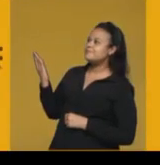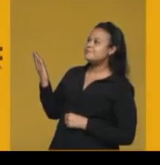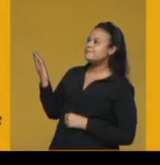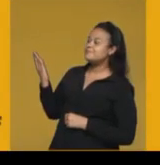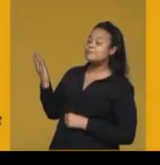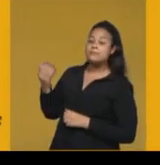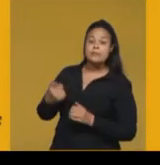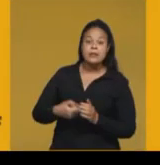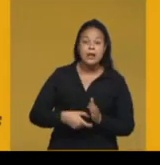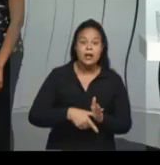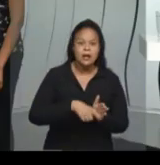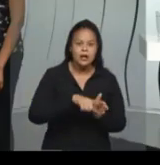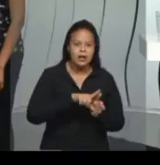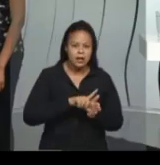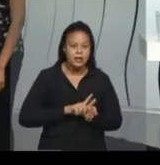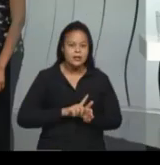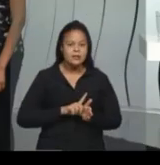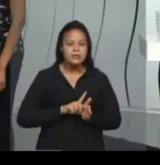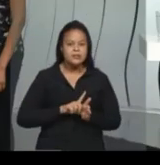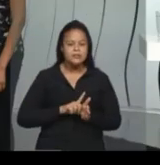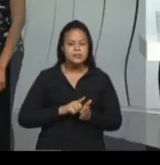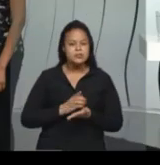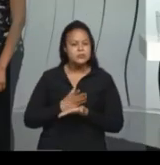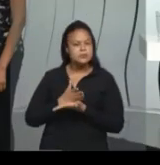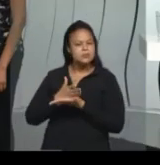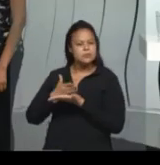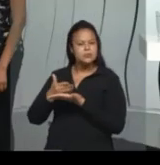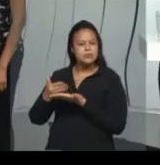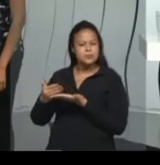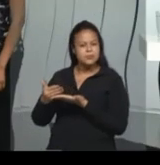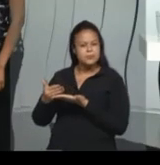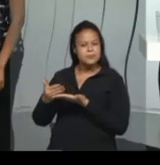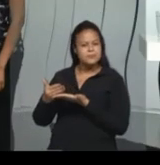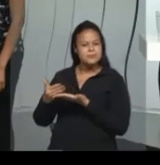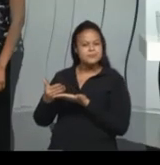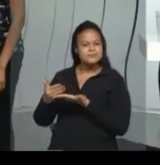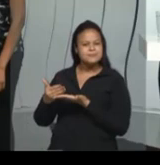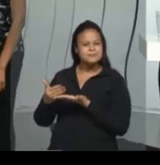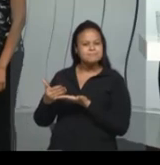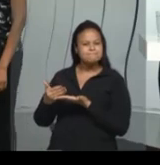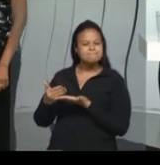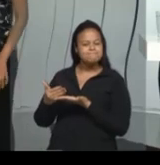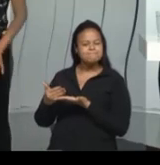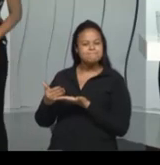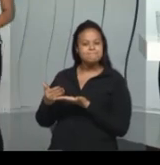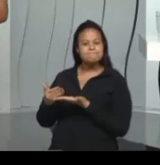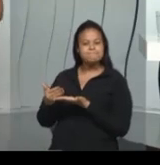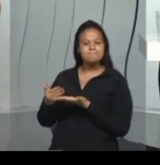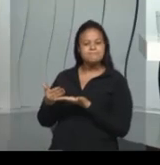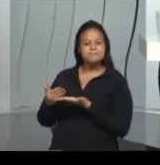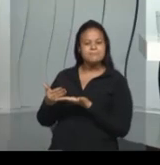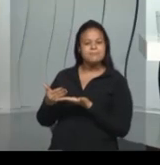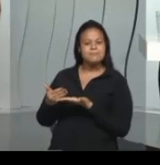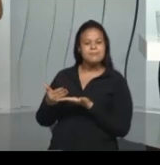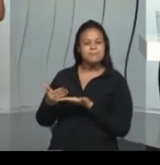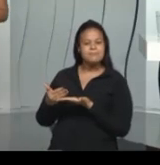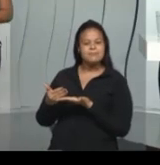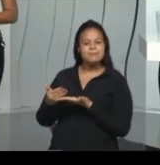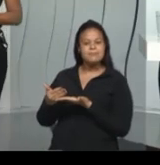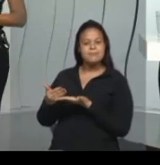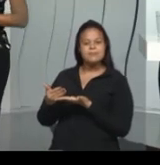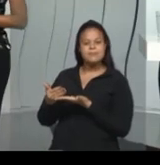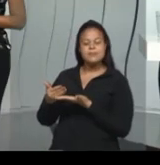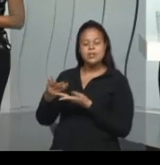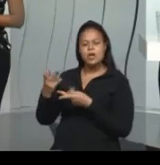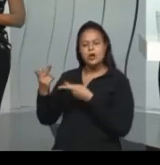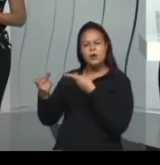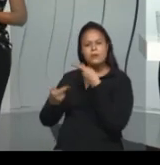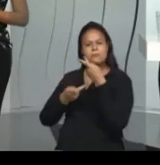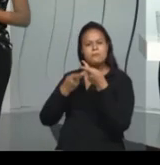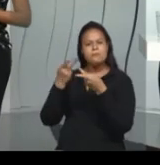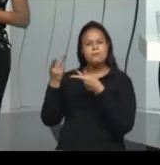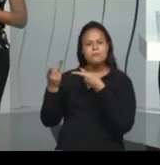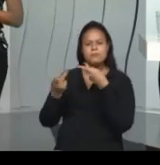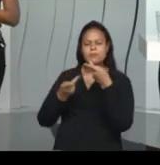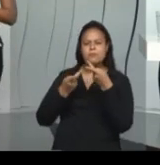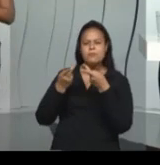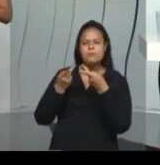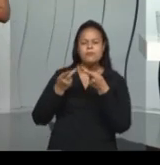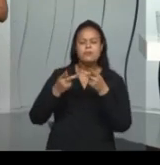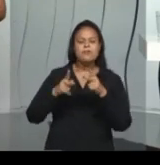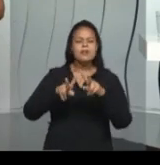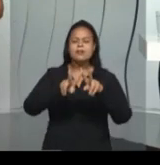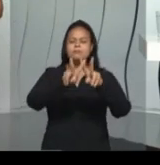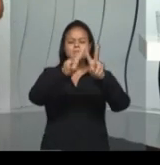Mas antes da gente começarmos, eu vou falar um pouquinho sobre